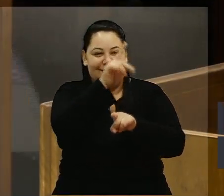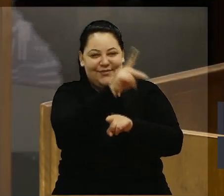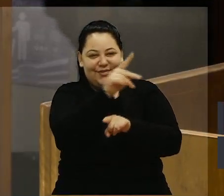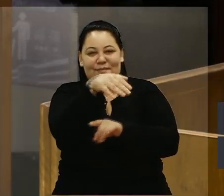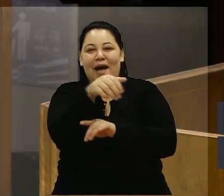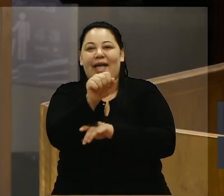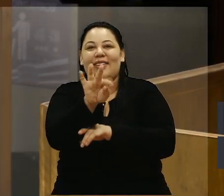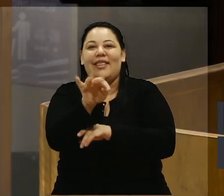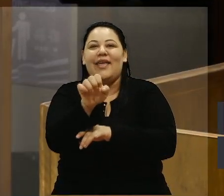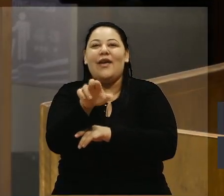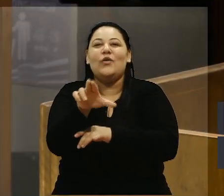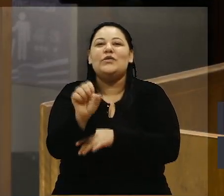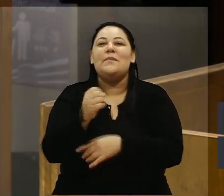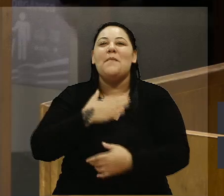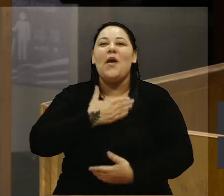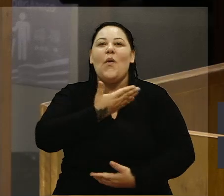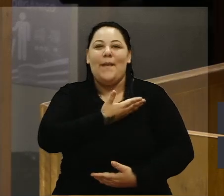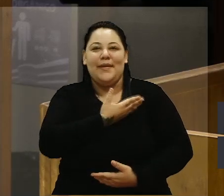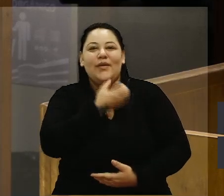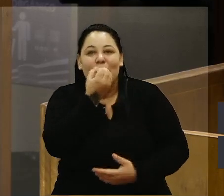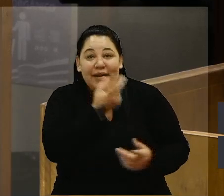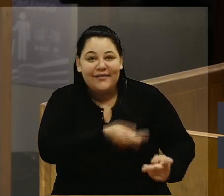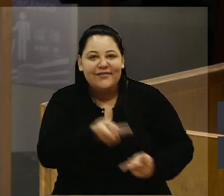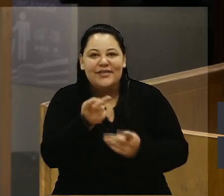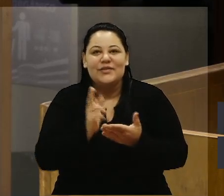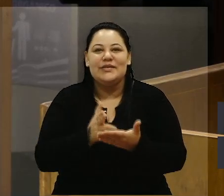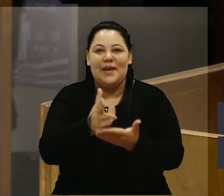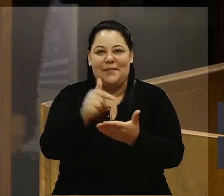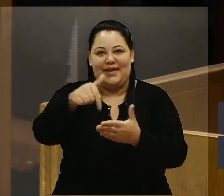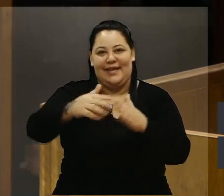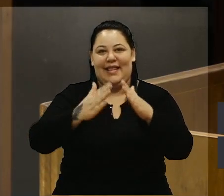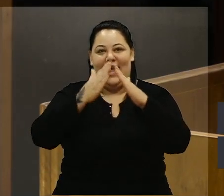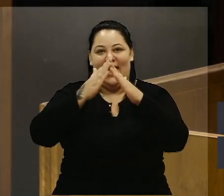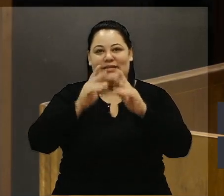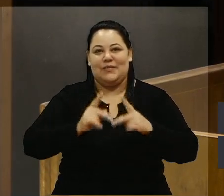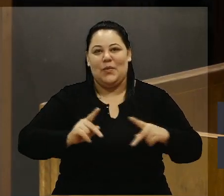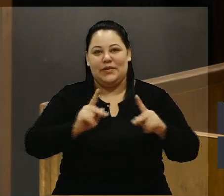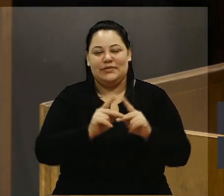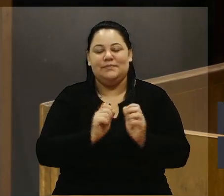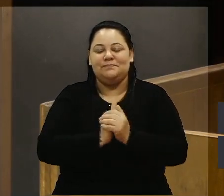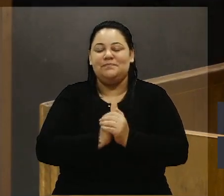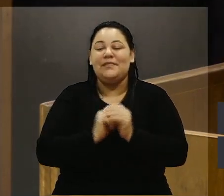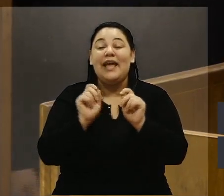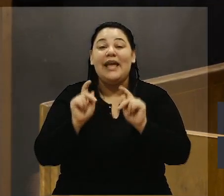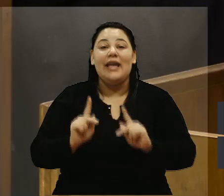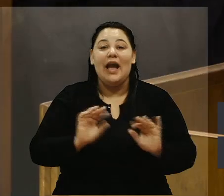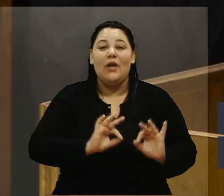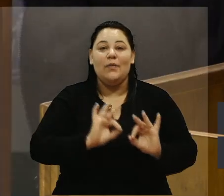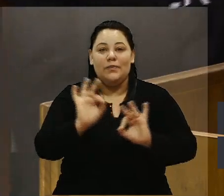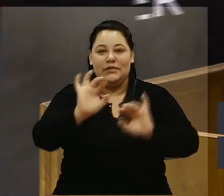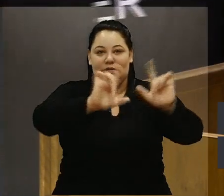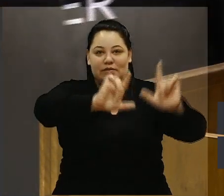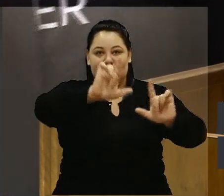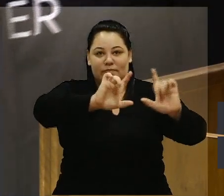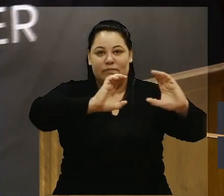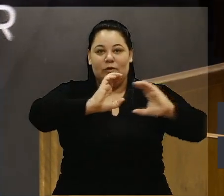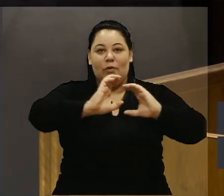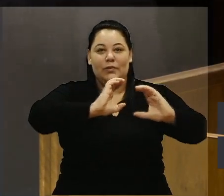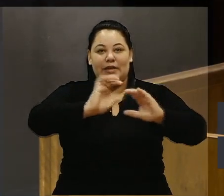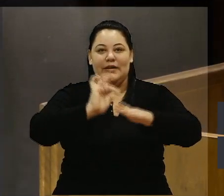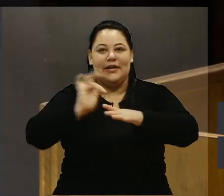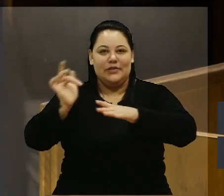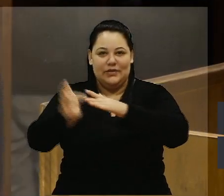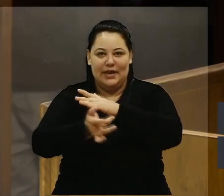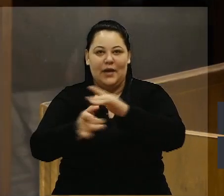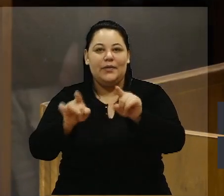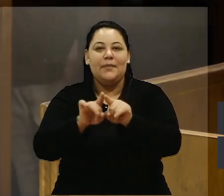amigo, seja bem-vindo sempre aqui nessa casa. Também quem nos assiste através desses canais de comunicação, meu